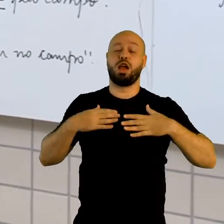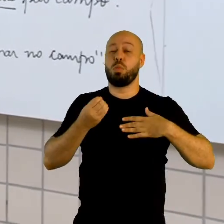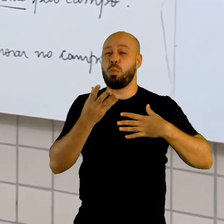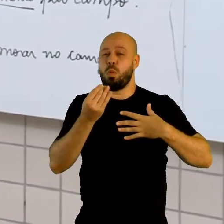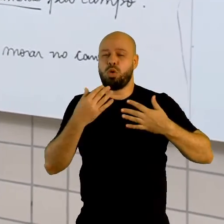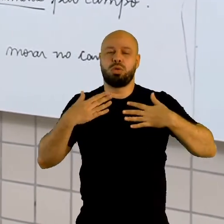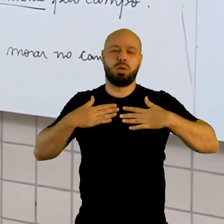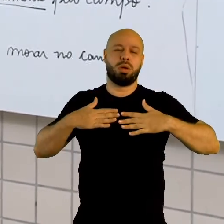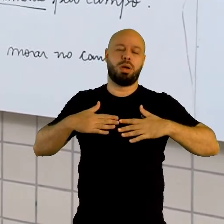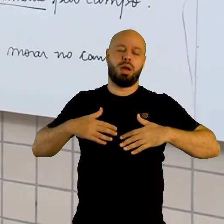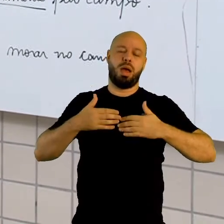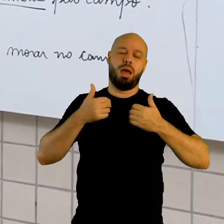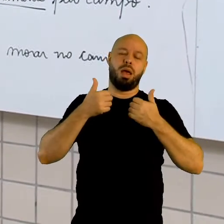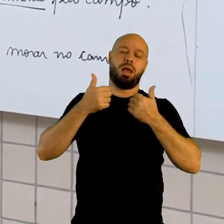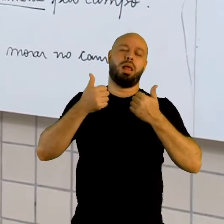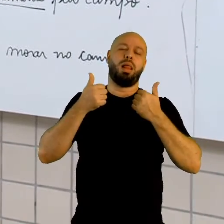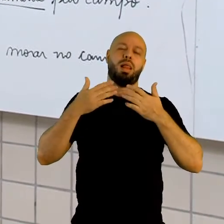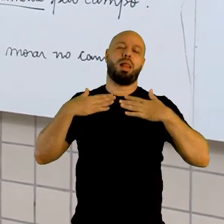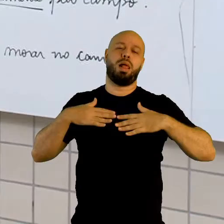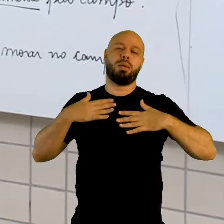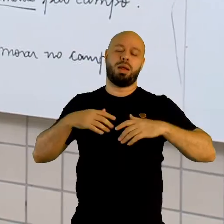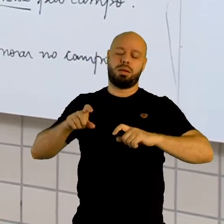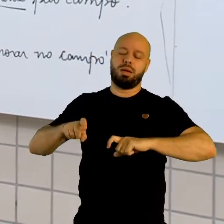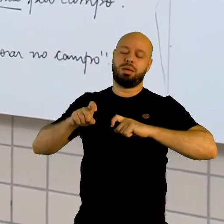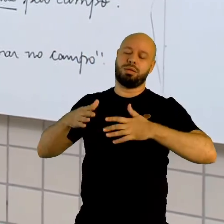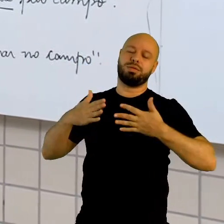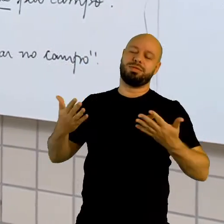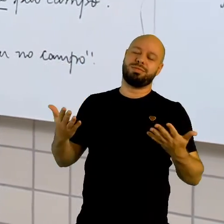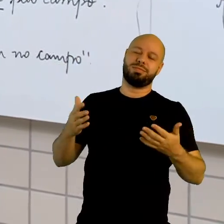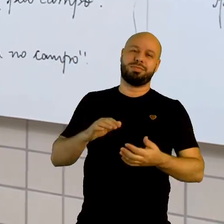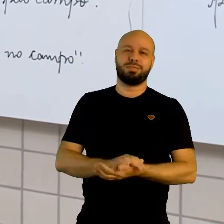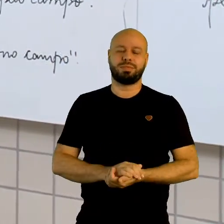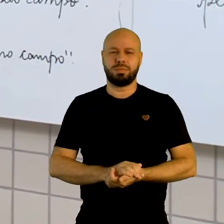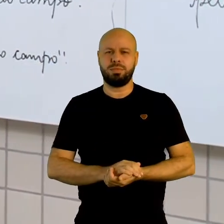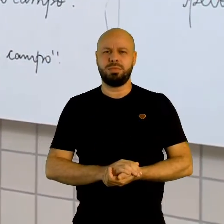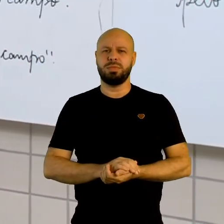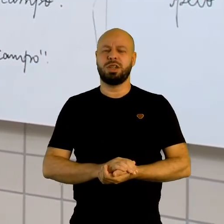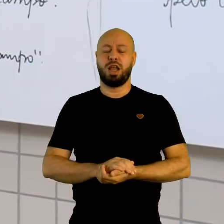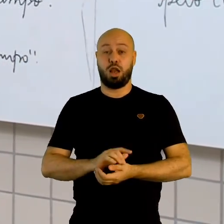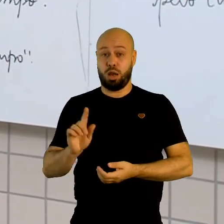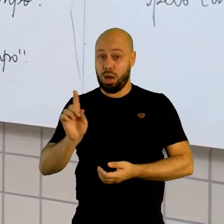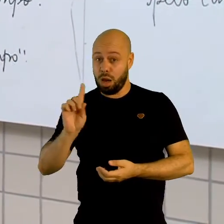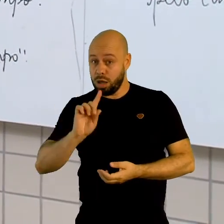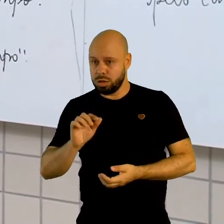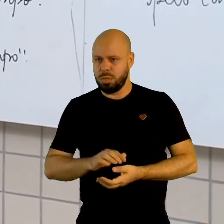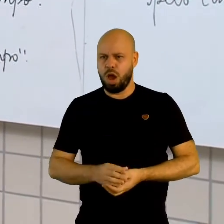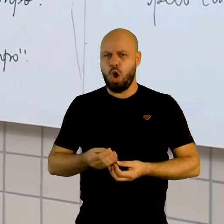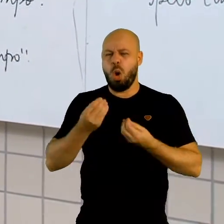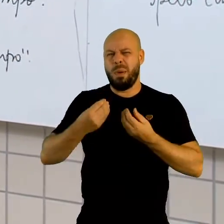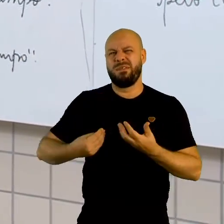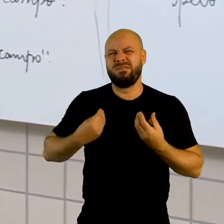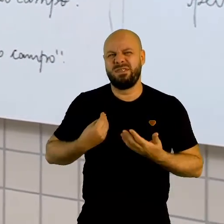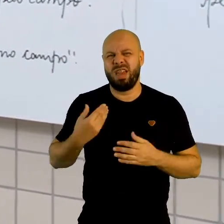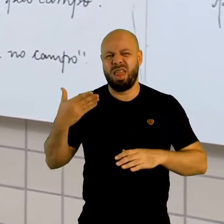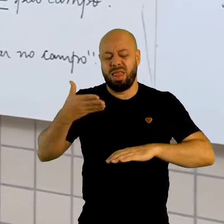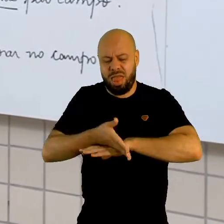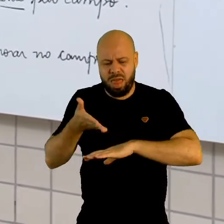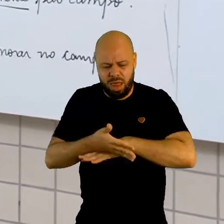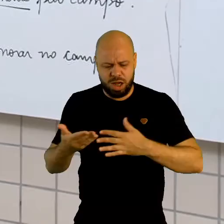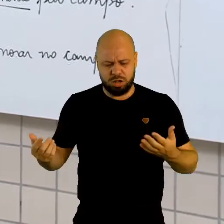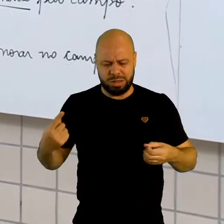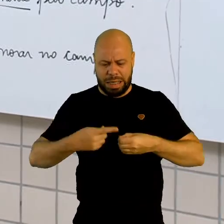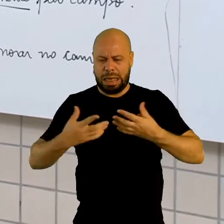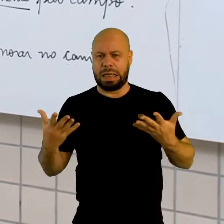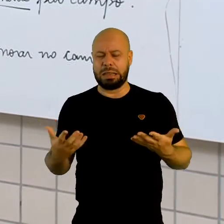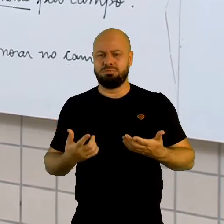Muito. Advérbio de negação. Não consigo viver na cidade. Advérbio